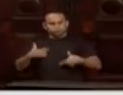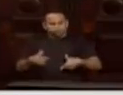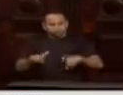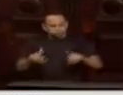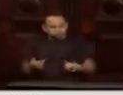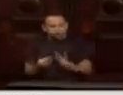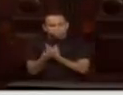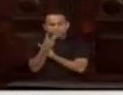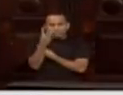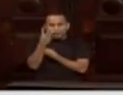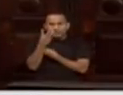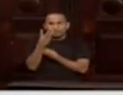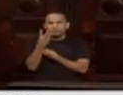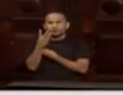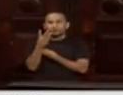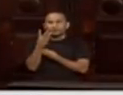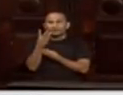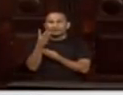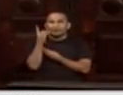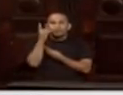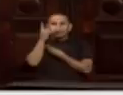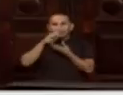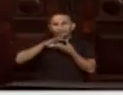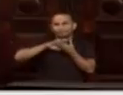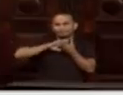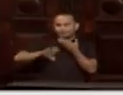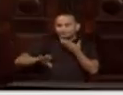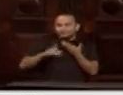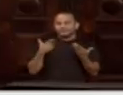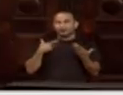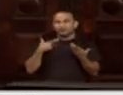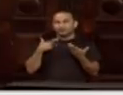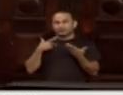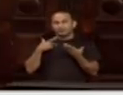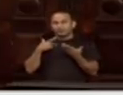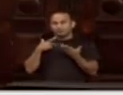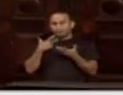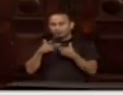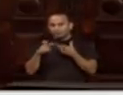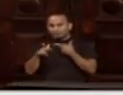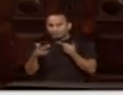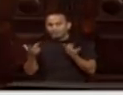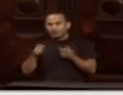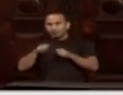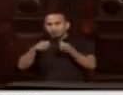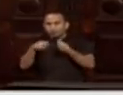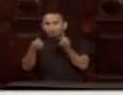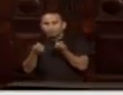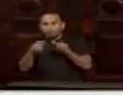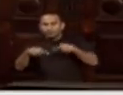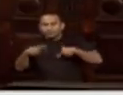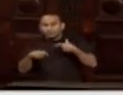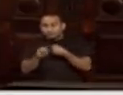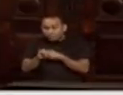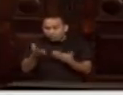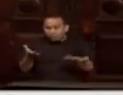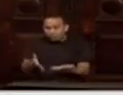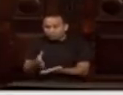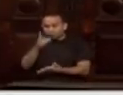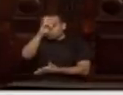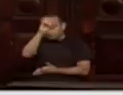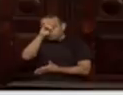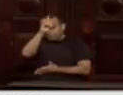três deputados afastou da tragédia social econômica e política que se vive no rio hoje se os hospitais na zona